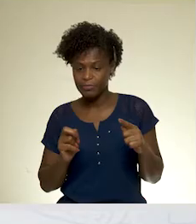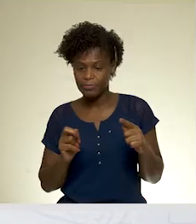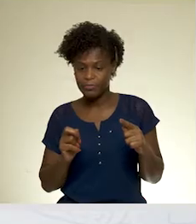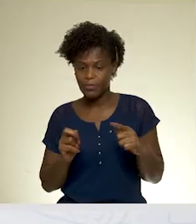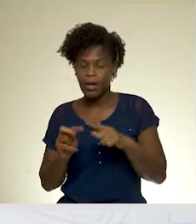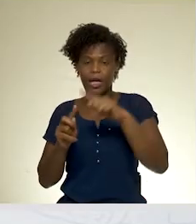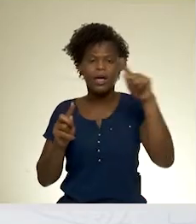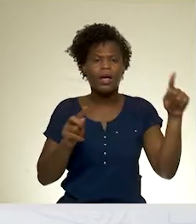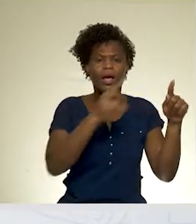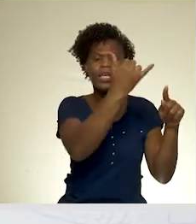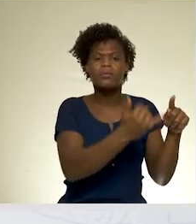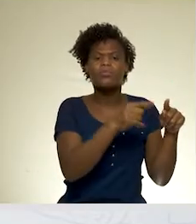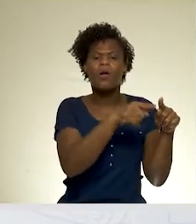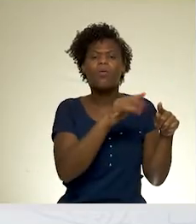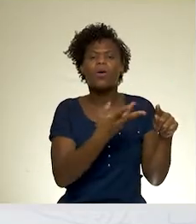qual é o valor de y?